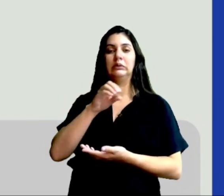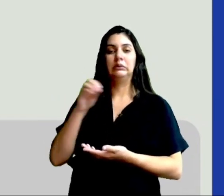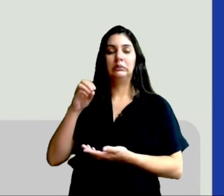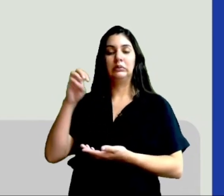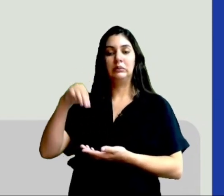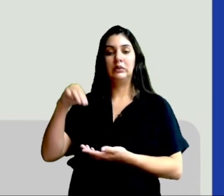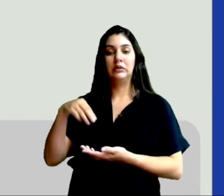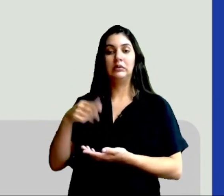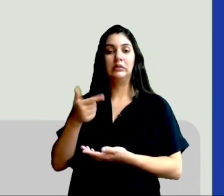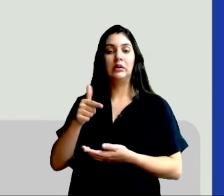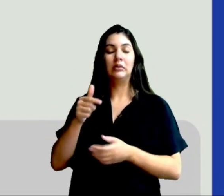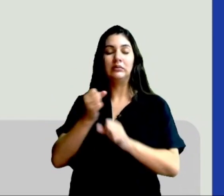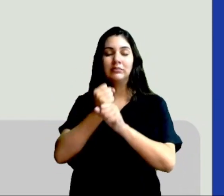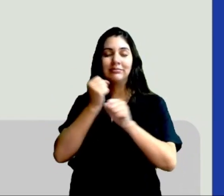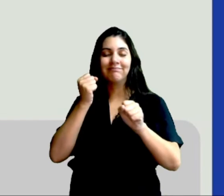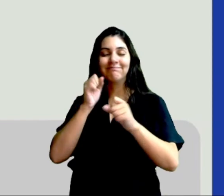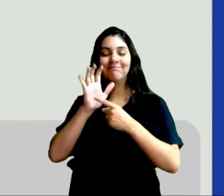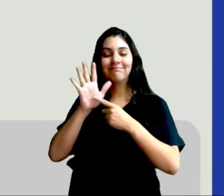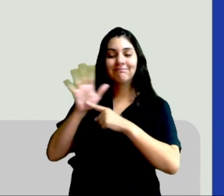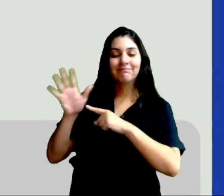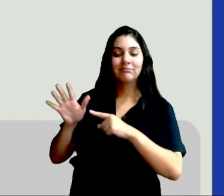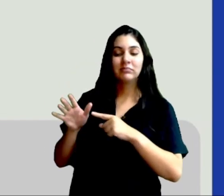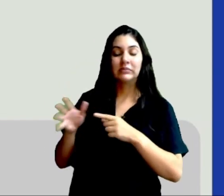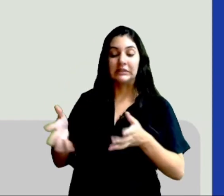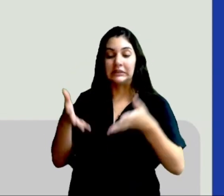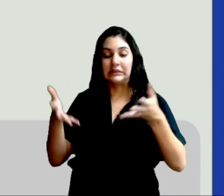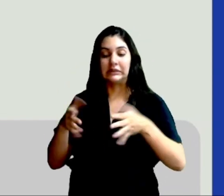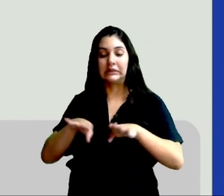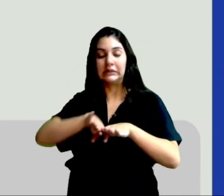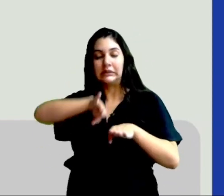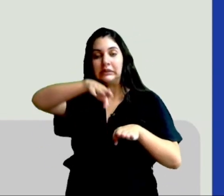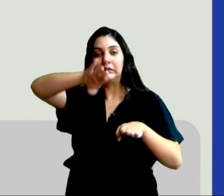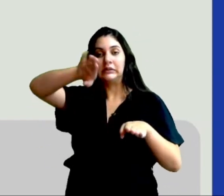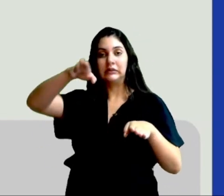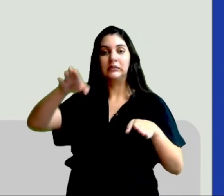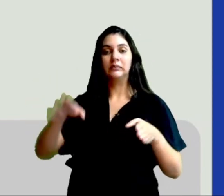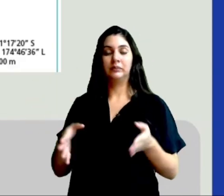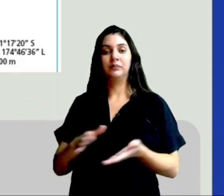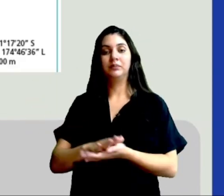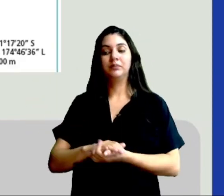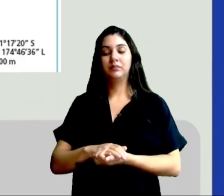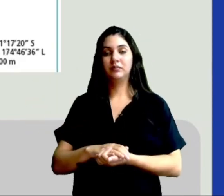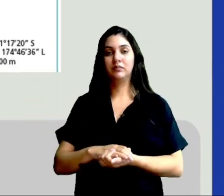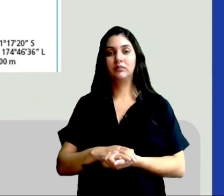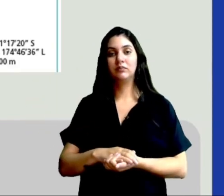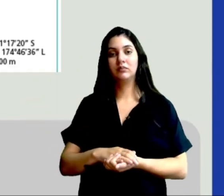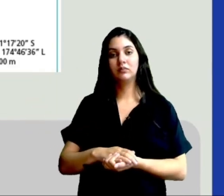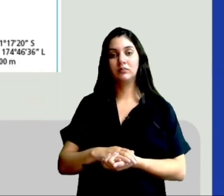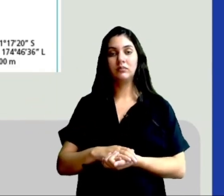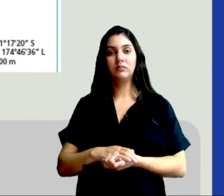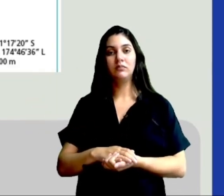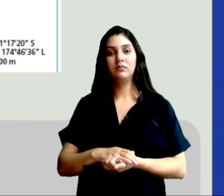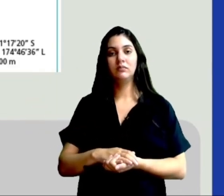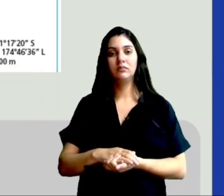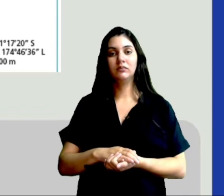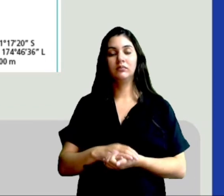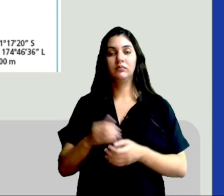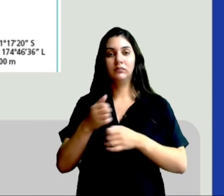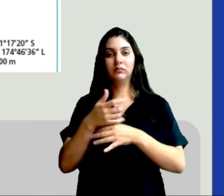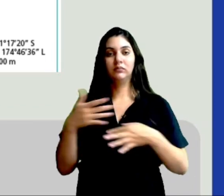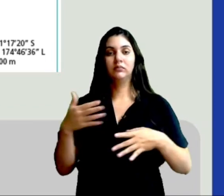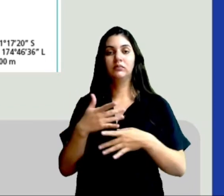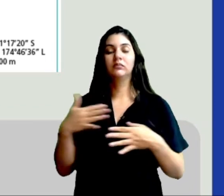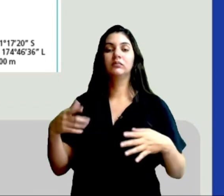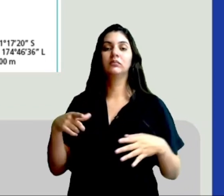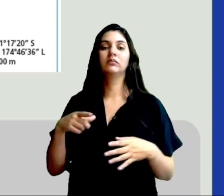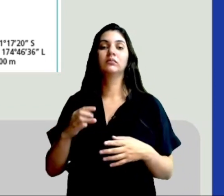não tem grandes destaques, né, de elevação de altitude. Né? A cidade de Wellington,